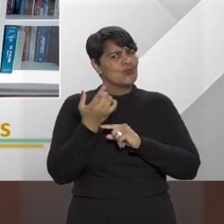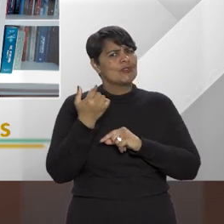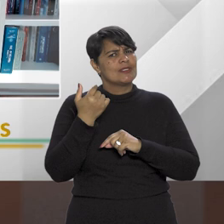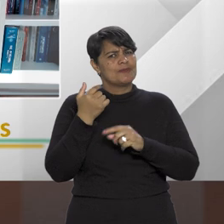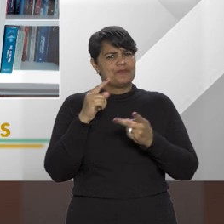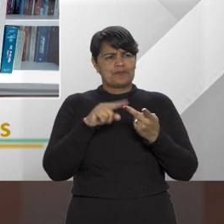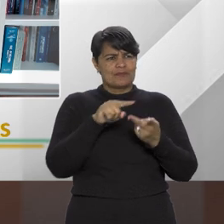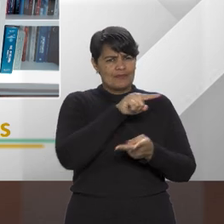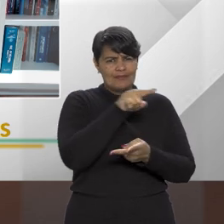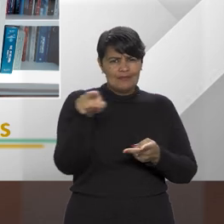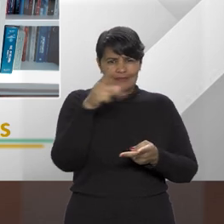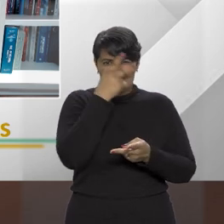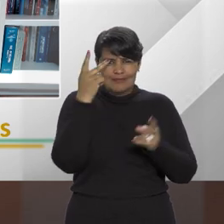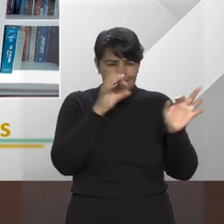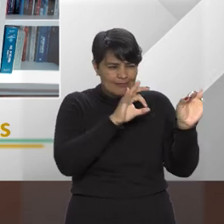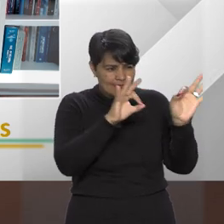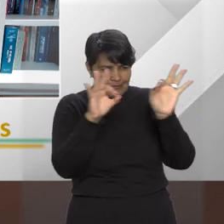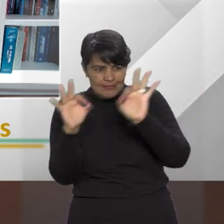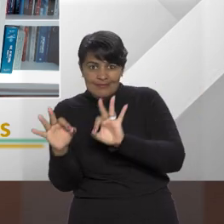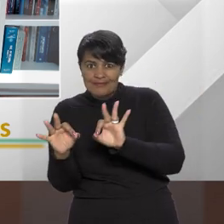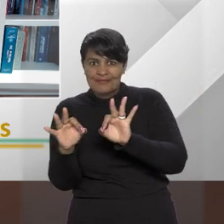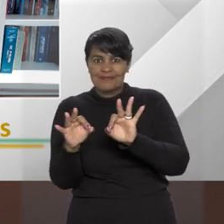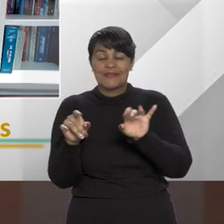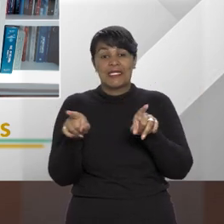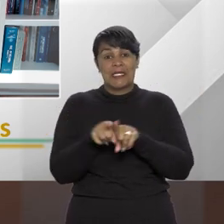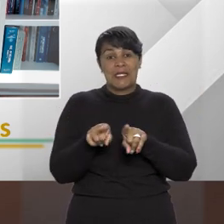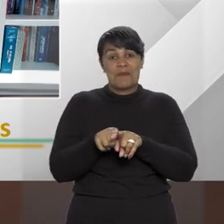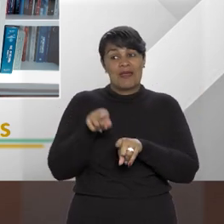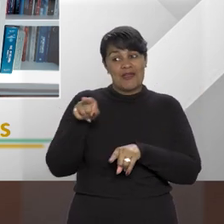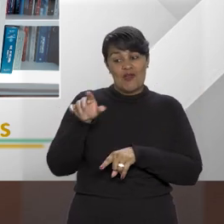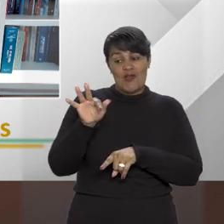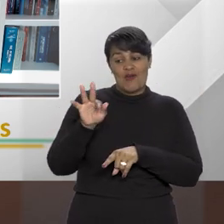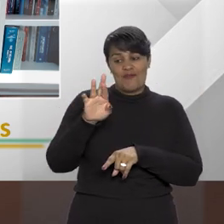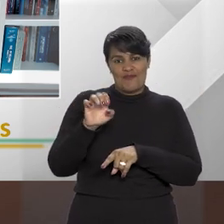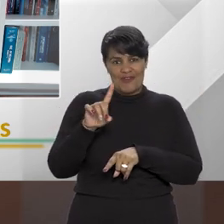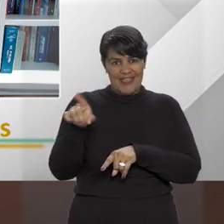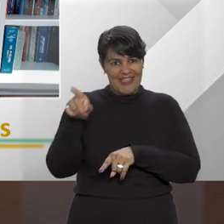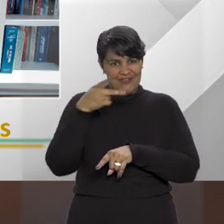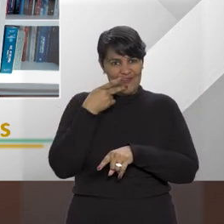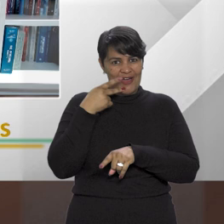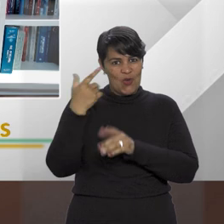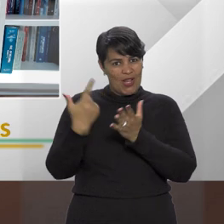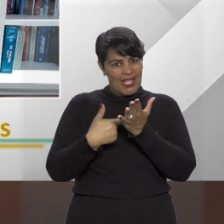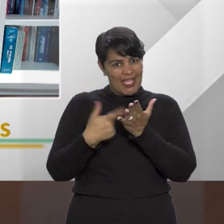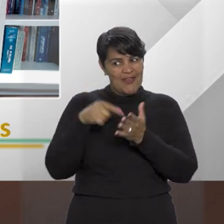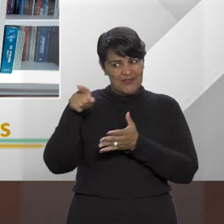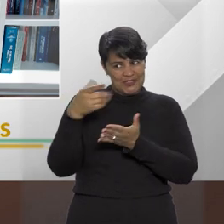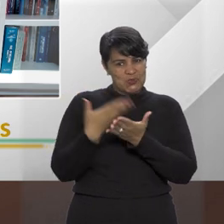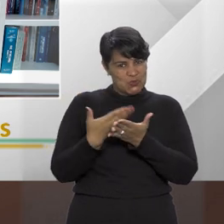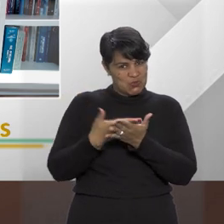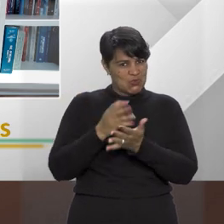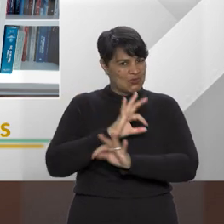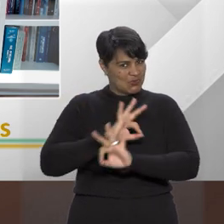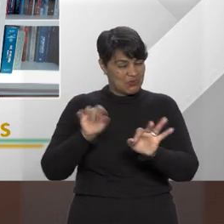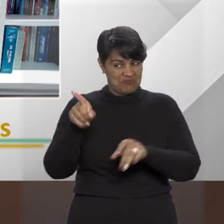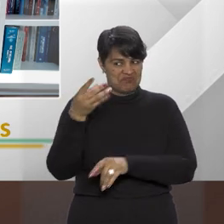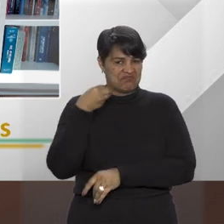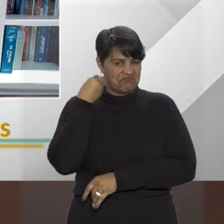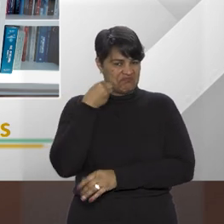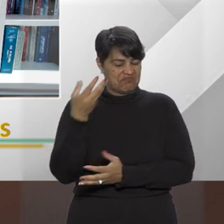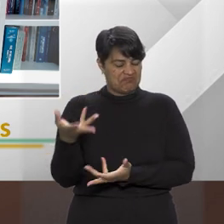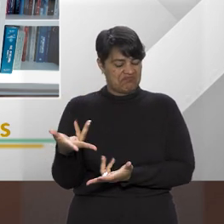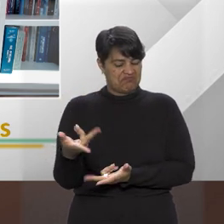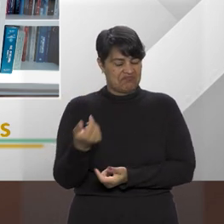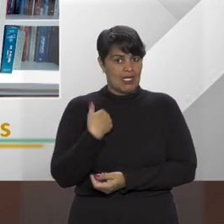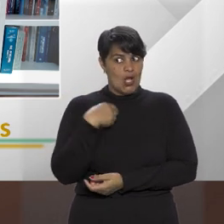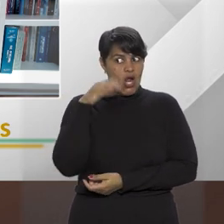debruçando, se dedicando com toda a sua experiência, sua vasta experiência. E já fiquei curiosíssima para ler esse livro, viu, professor Fred?